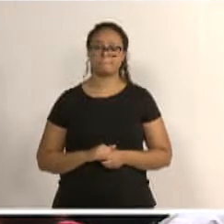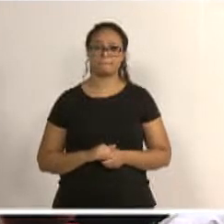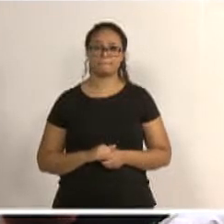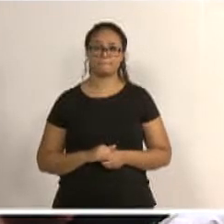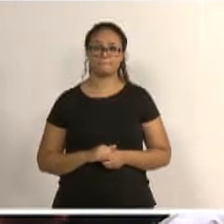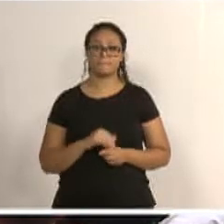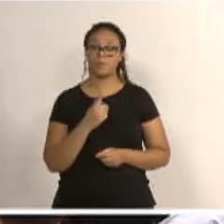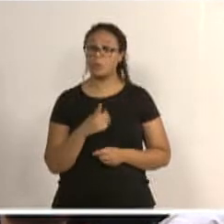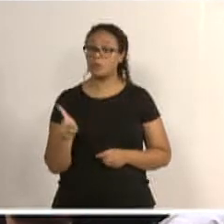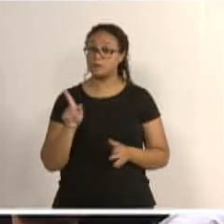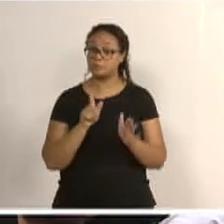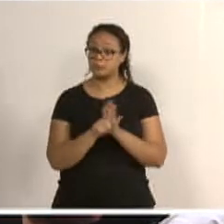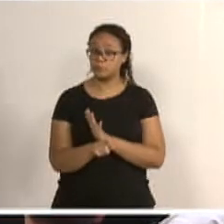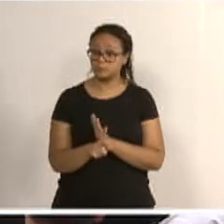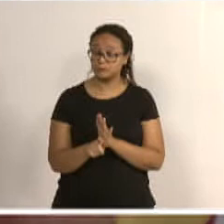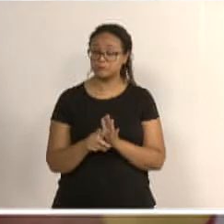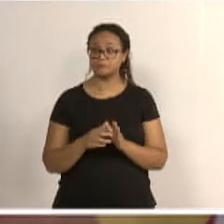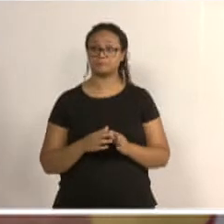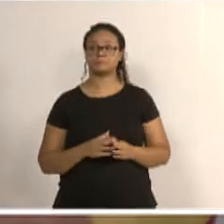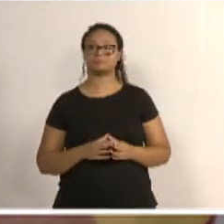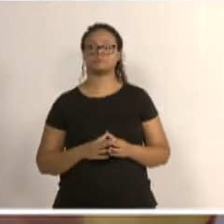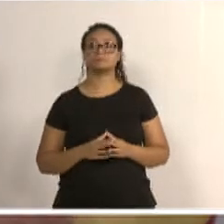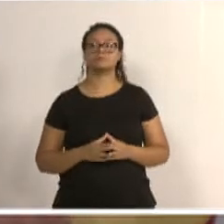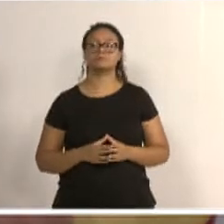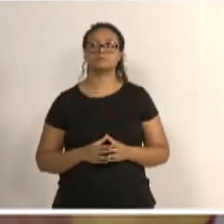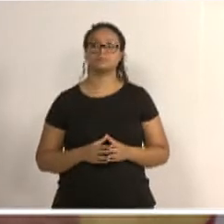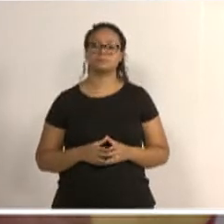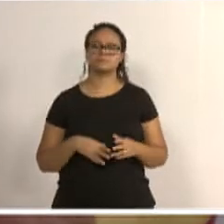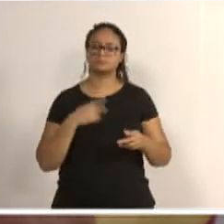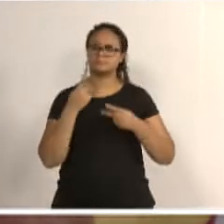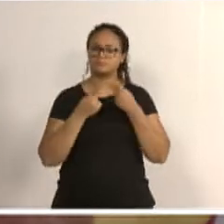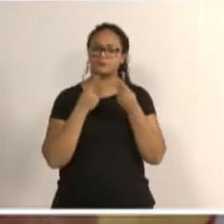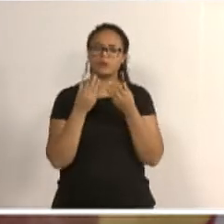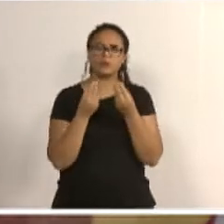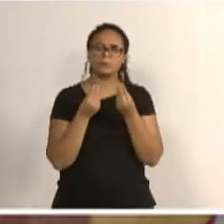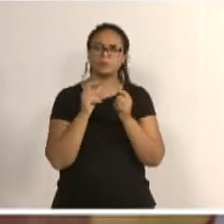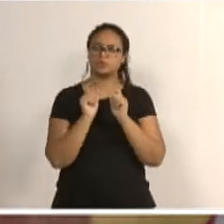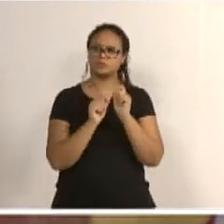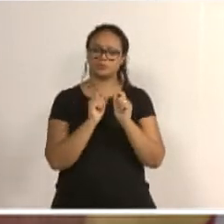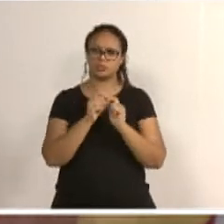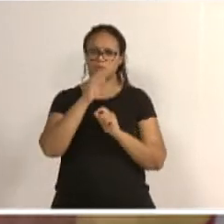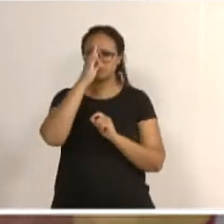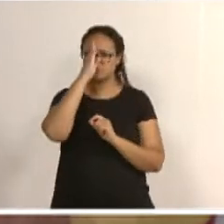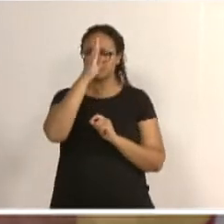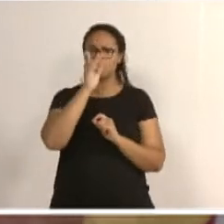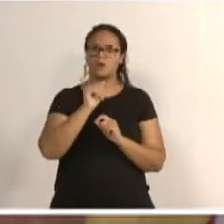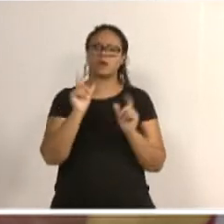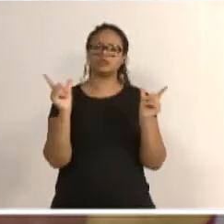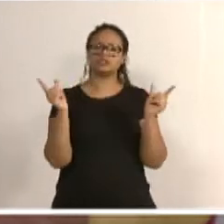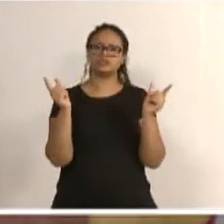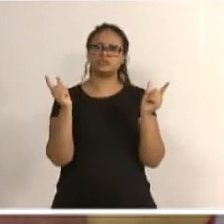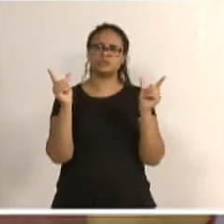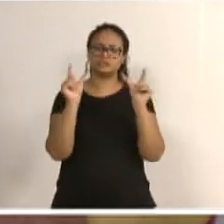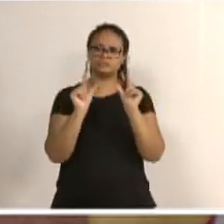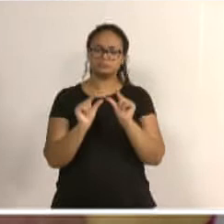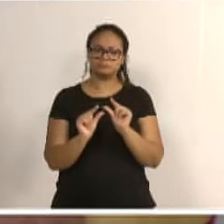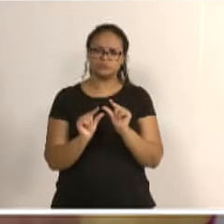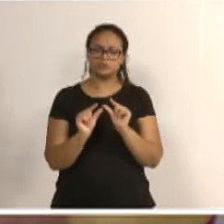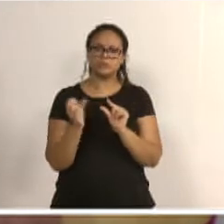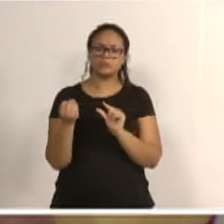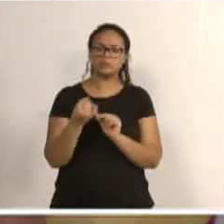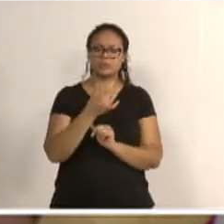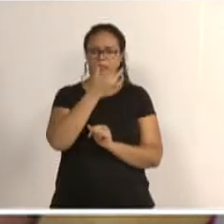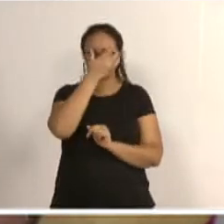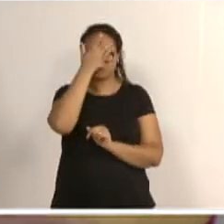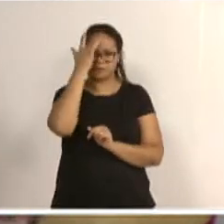Mais uma pergunta. Se falou muito aqui, o foco principal é a redução do número de usuários do transporte